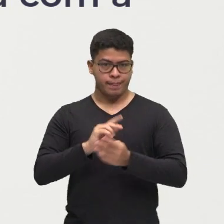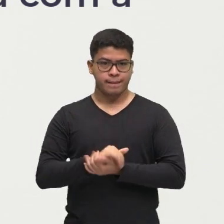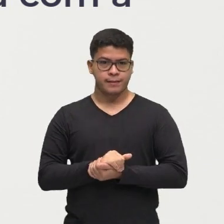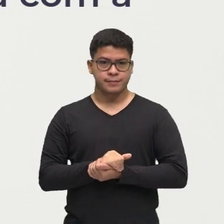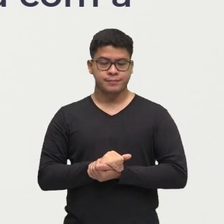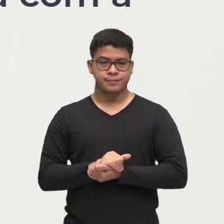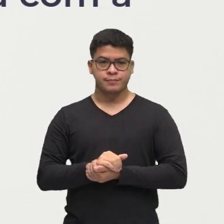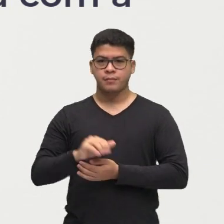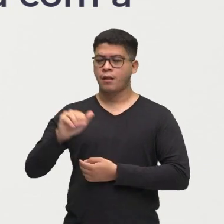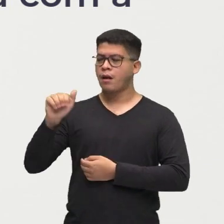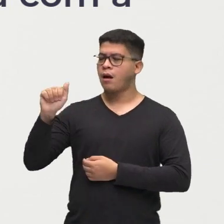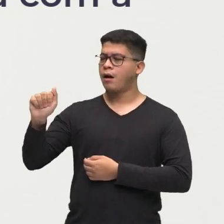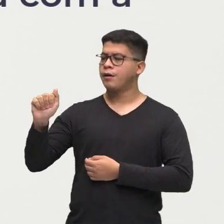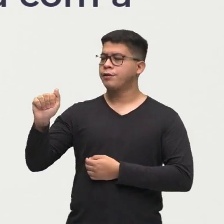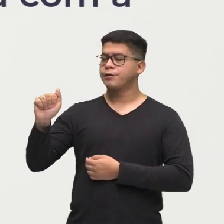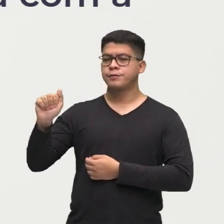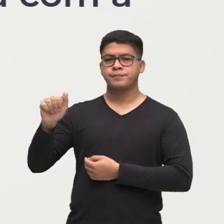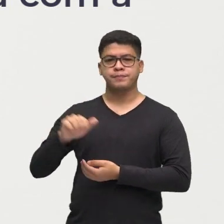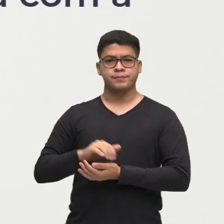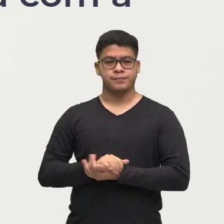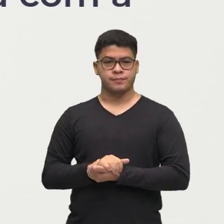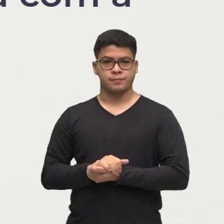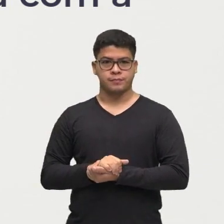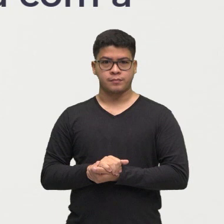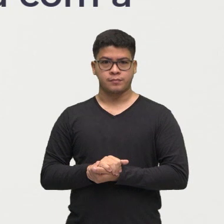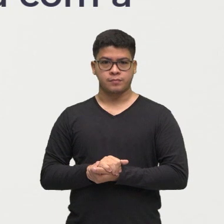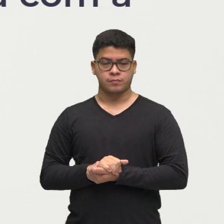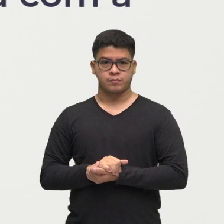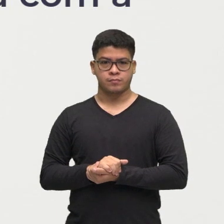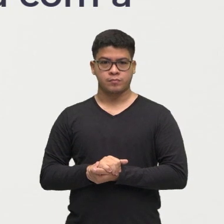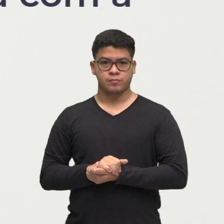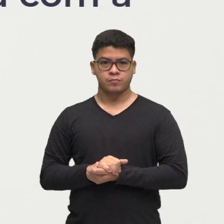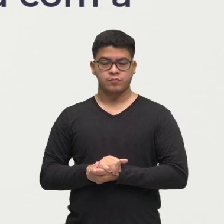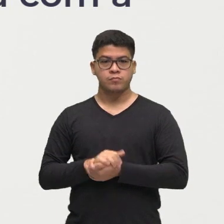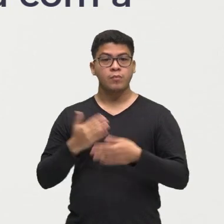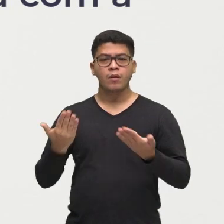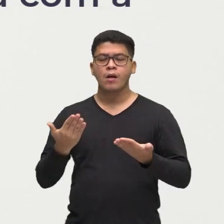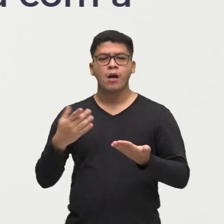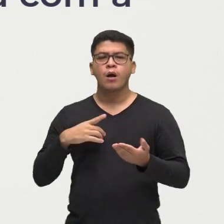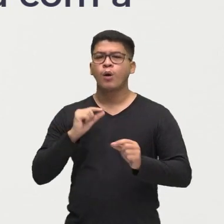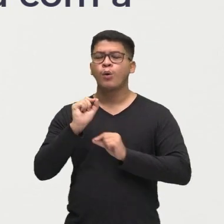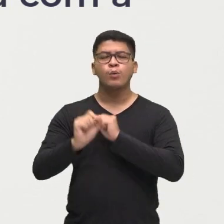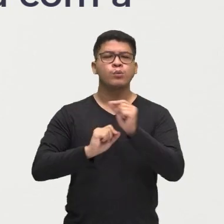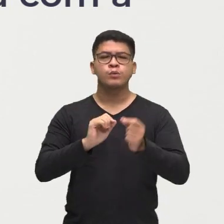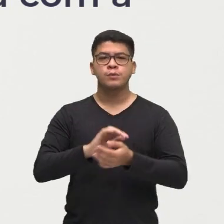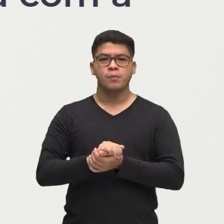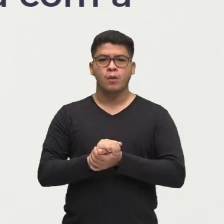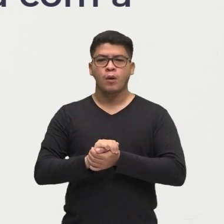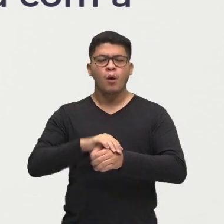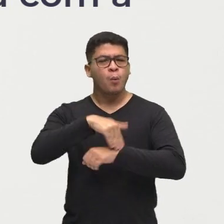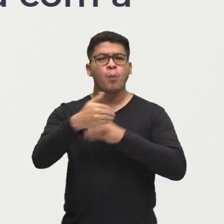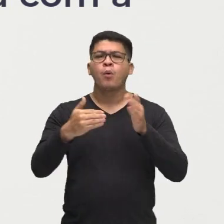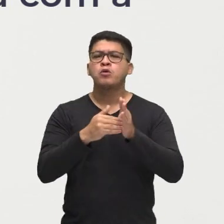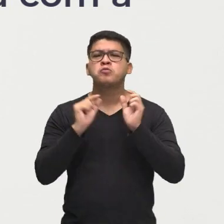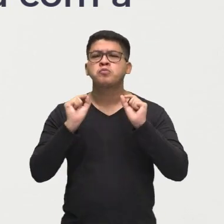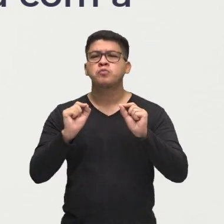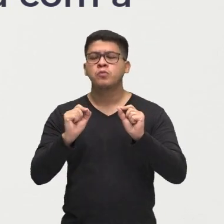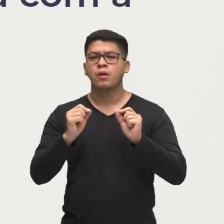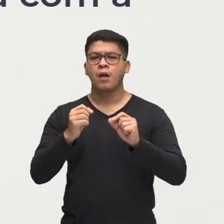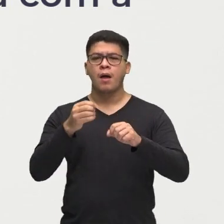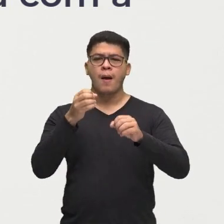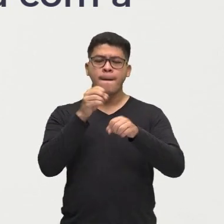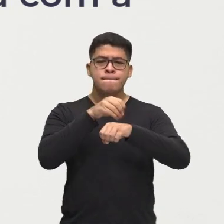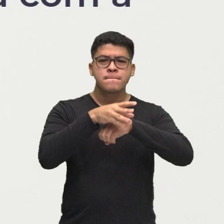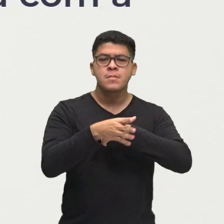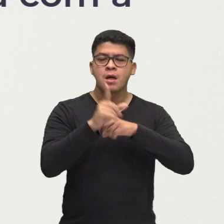geral, a mensagem focaliza a pessoa do emissor, o eu, predominando a função emotiva da linguagem. B. A